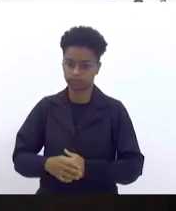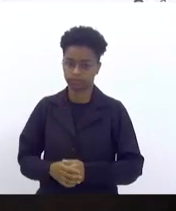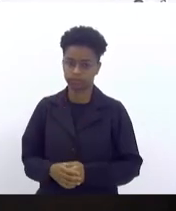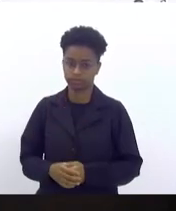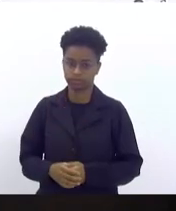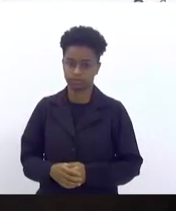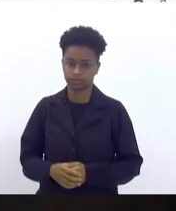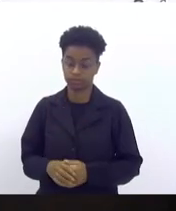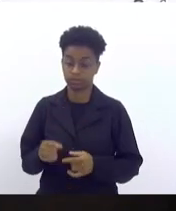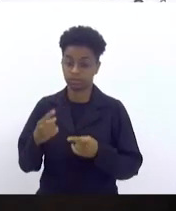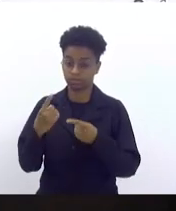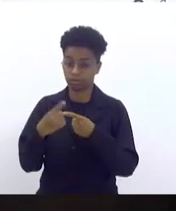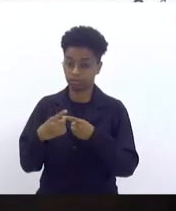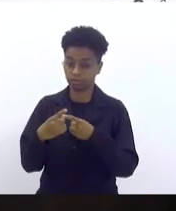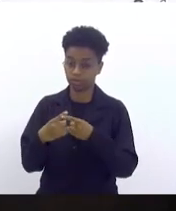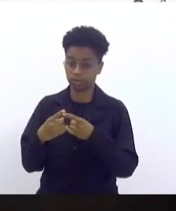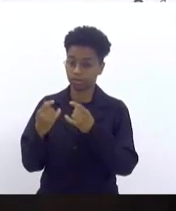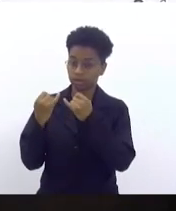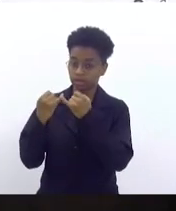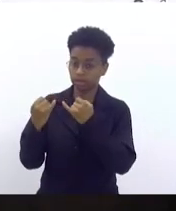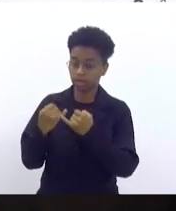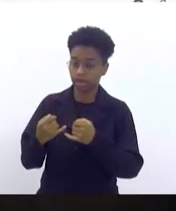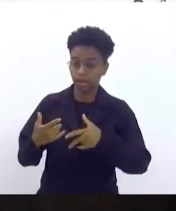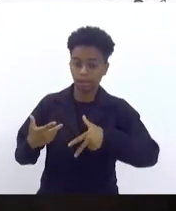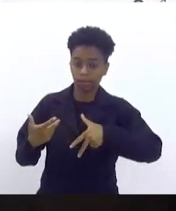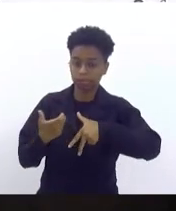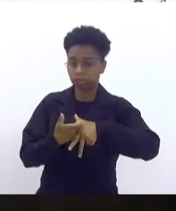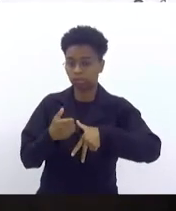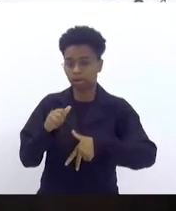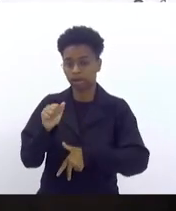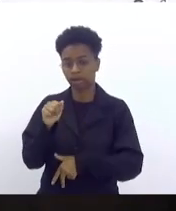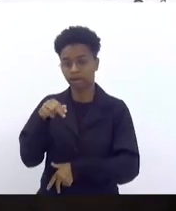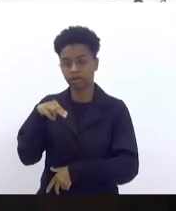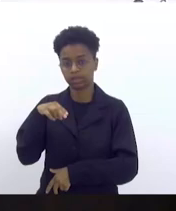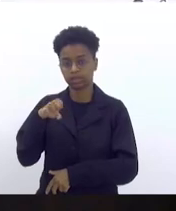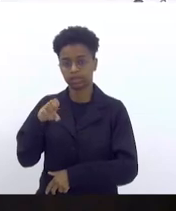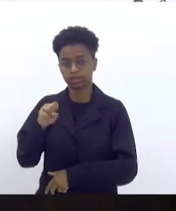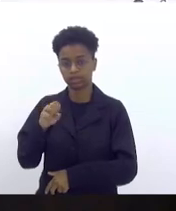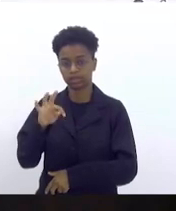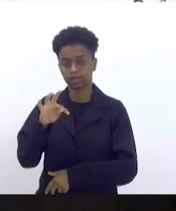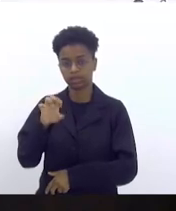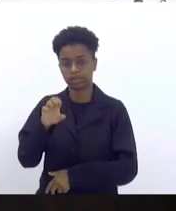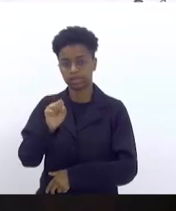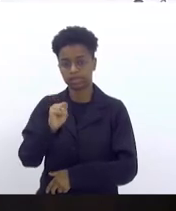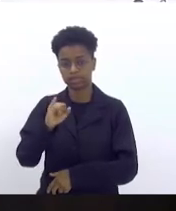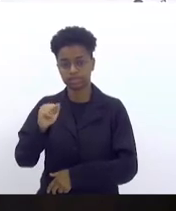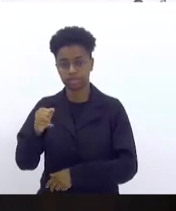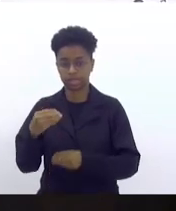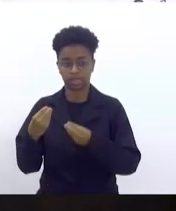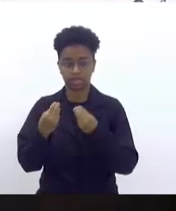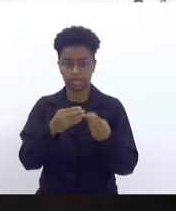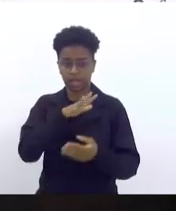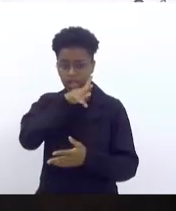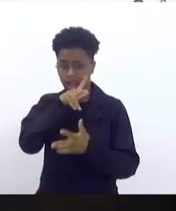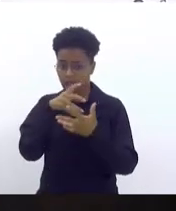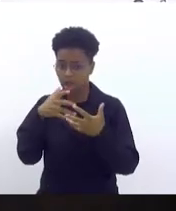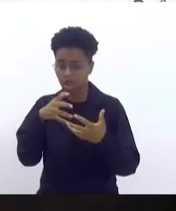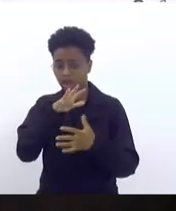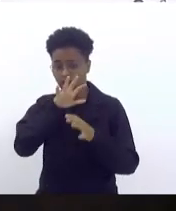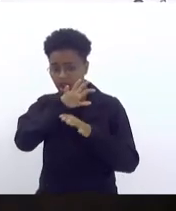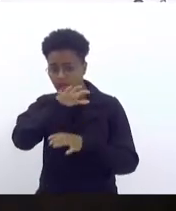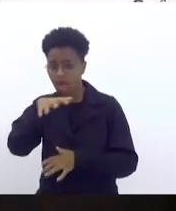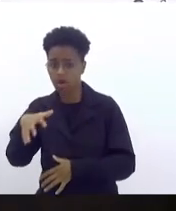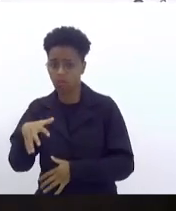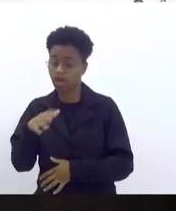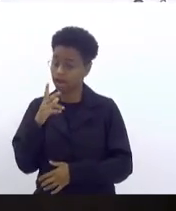que ela é equivalente a uma anestesia que se dá em um leão isso é muito forte nós estamos